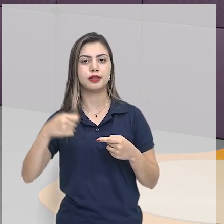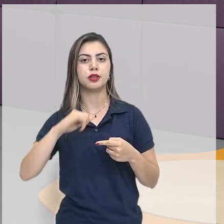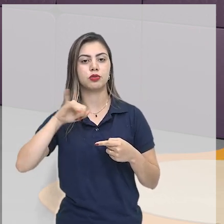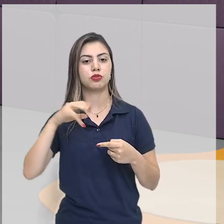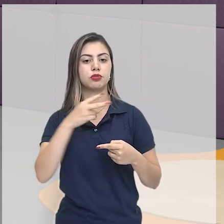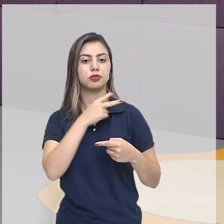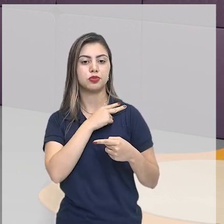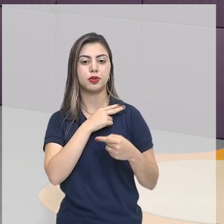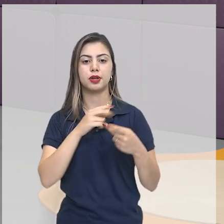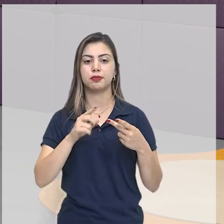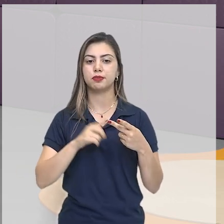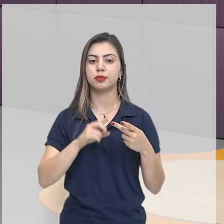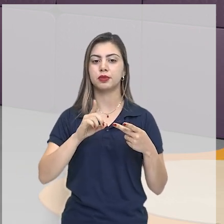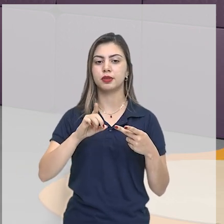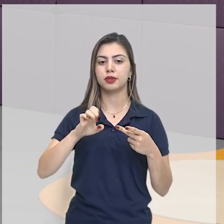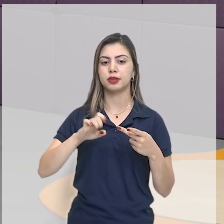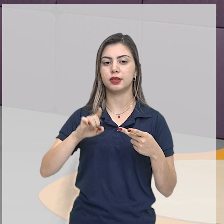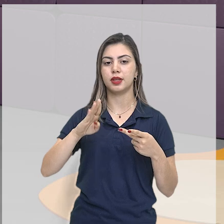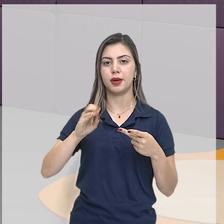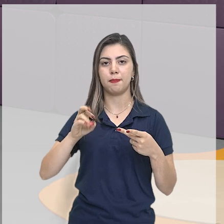Débora,